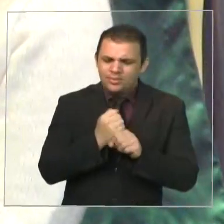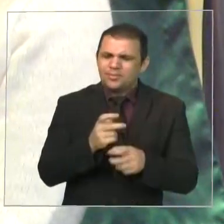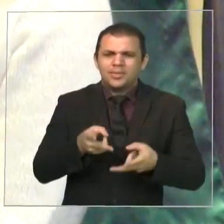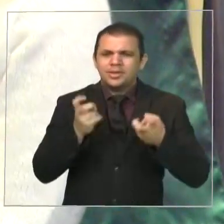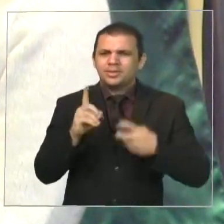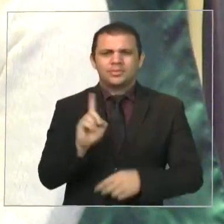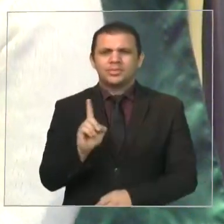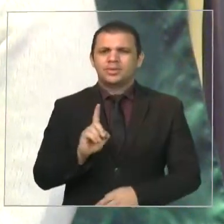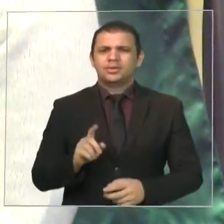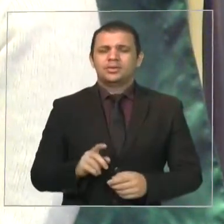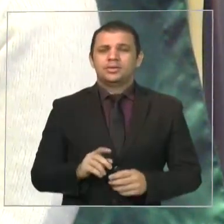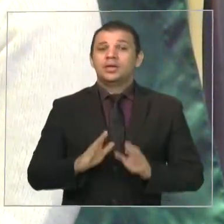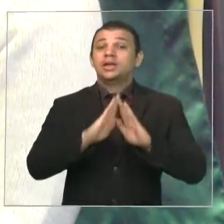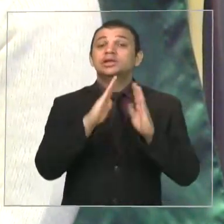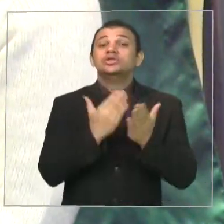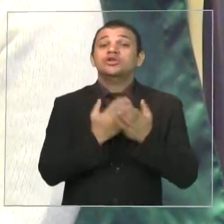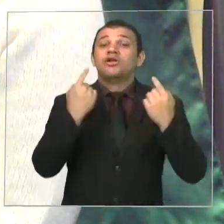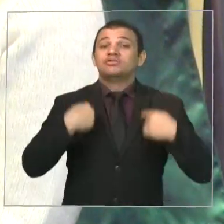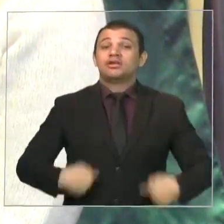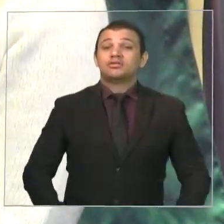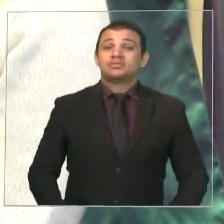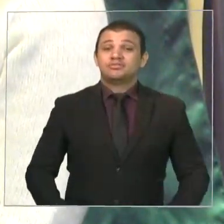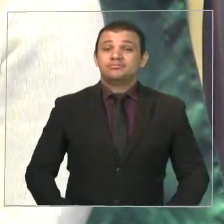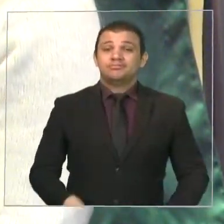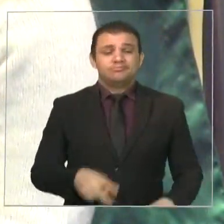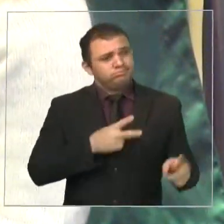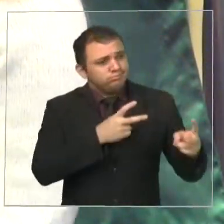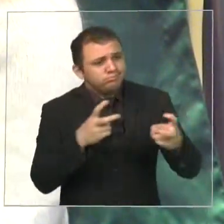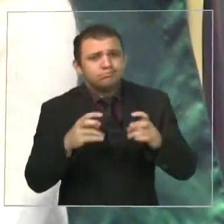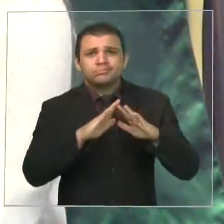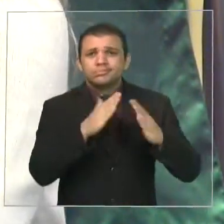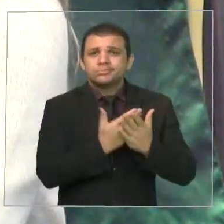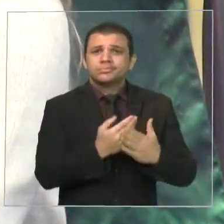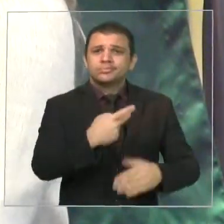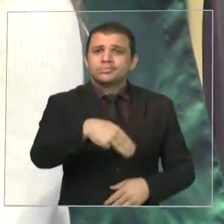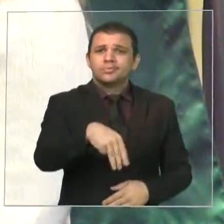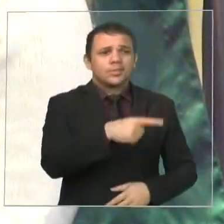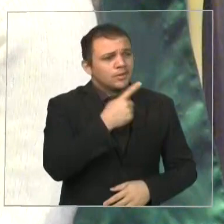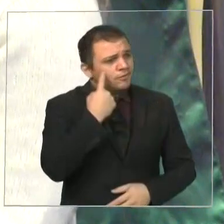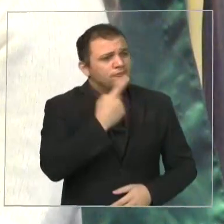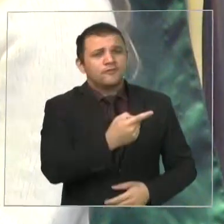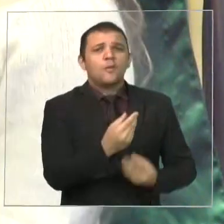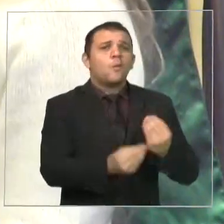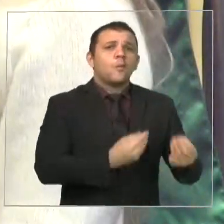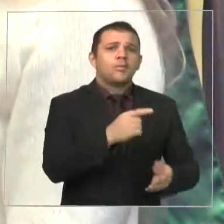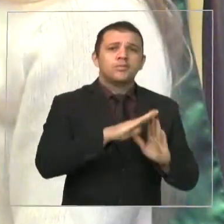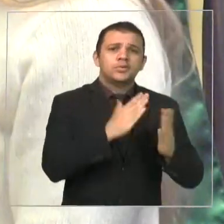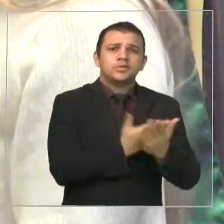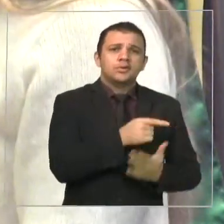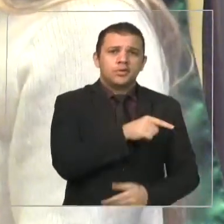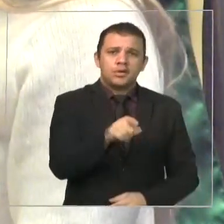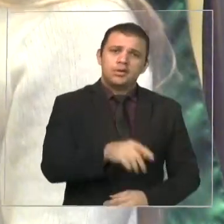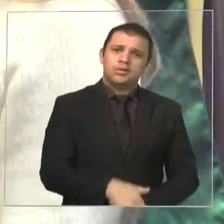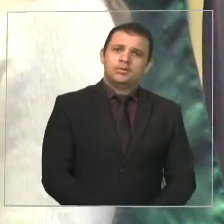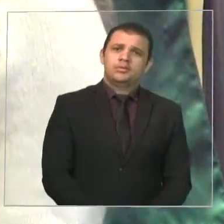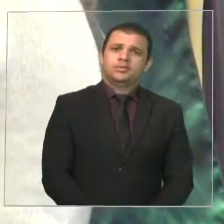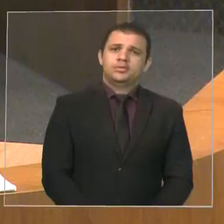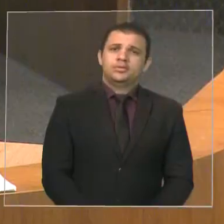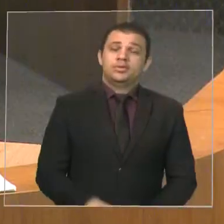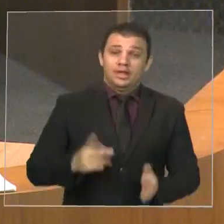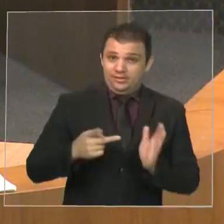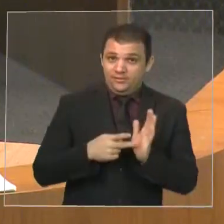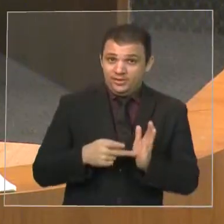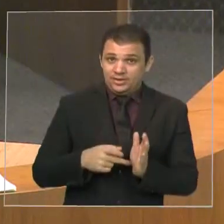Escolas dignas, vai olhar as escolas do Maranhão para ver como é que estão as escolas. Então, a verdade é que está todo mundo indignado.